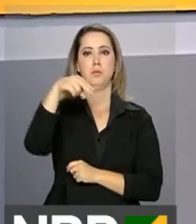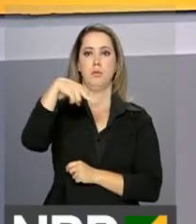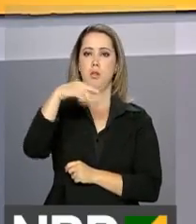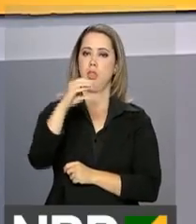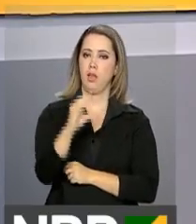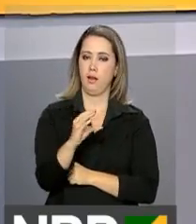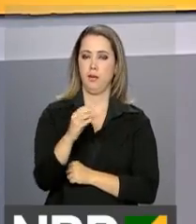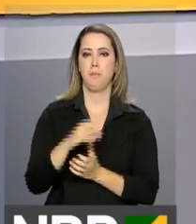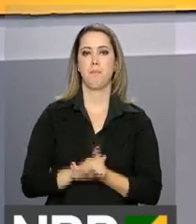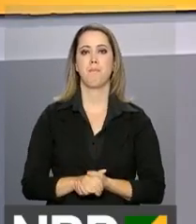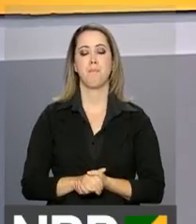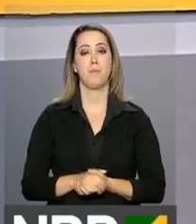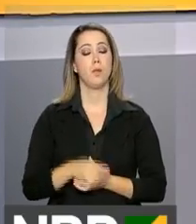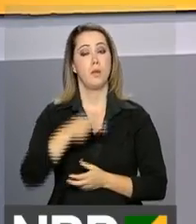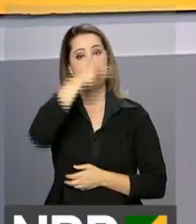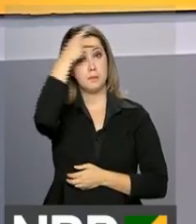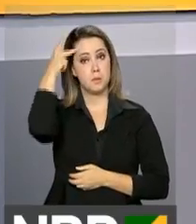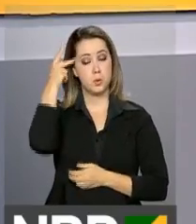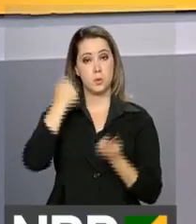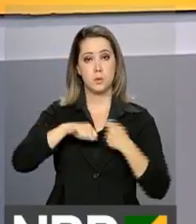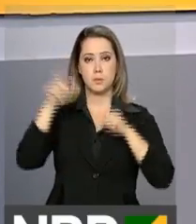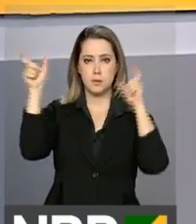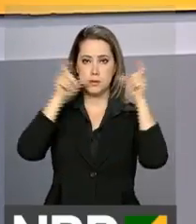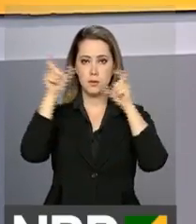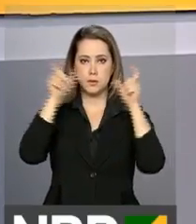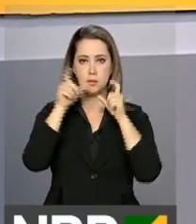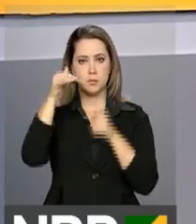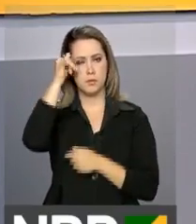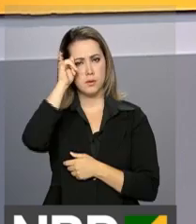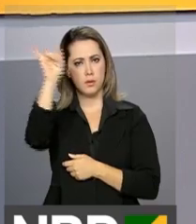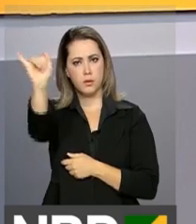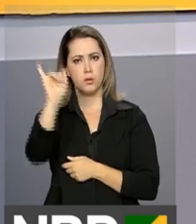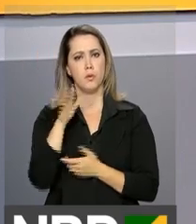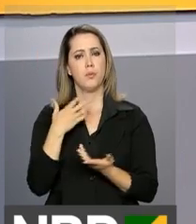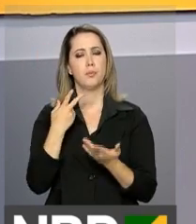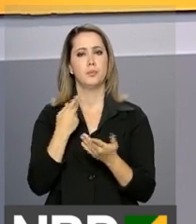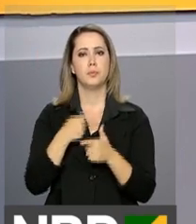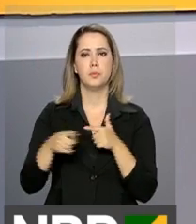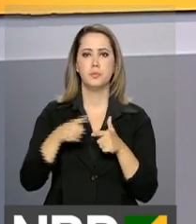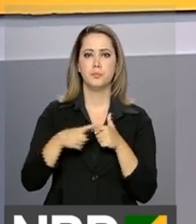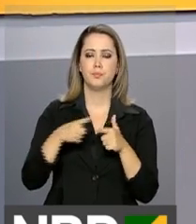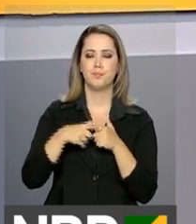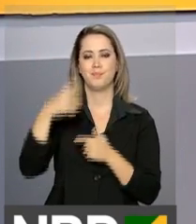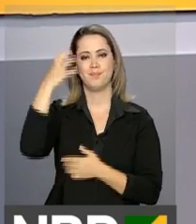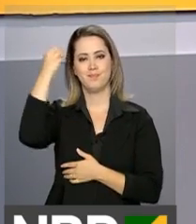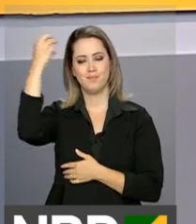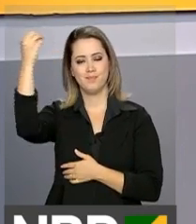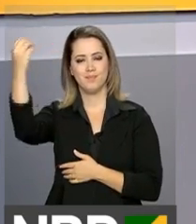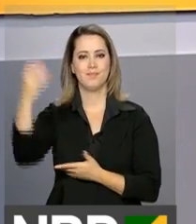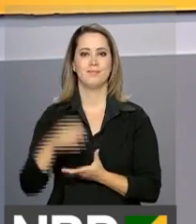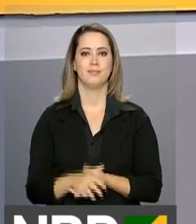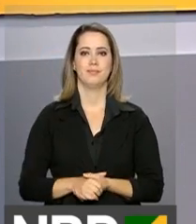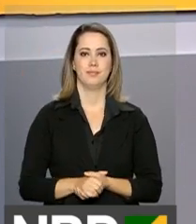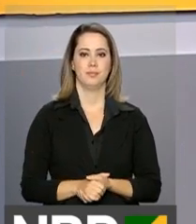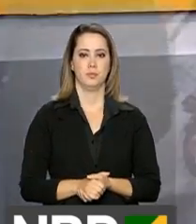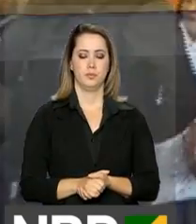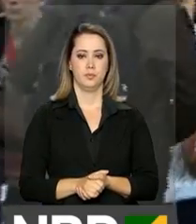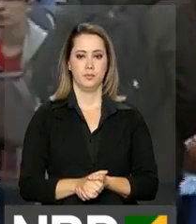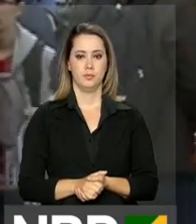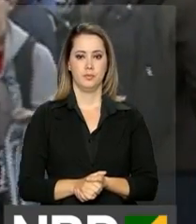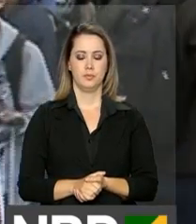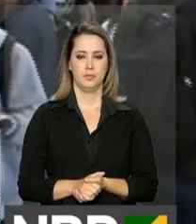anac os passageiros precisam ficar atentos para evitar contratempos na hora de sair de férias